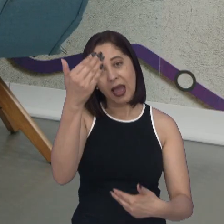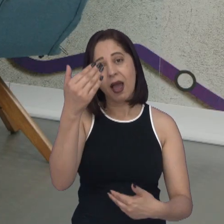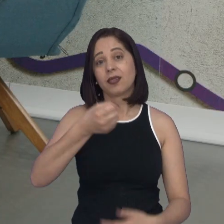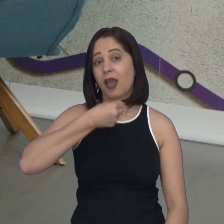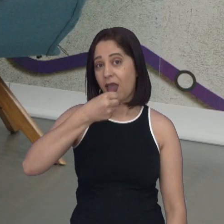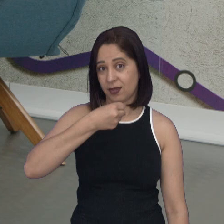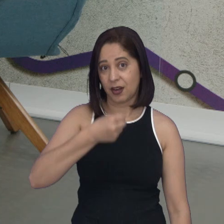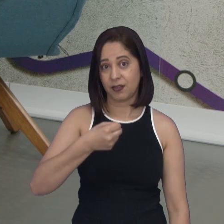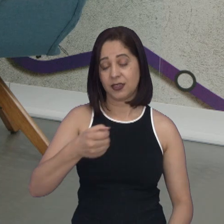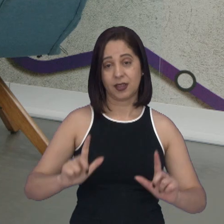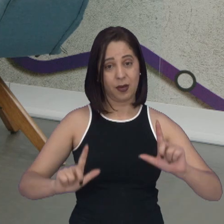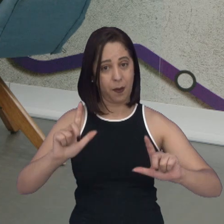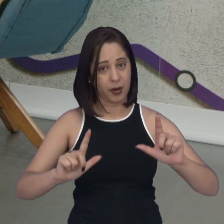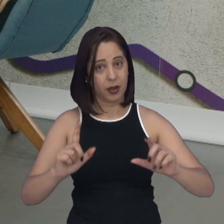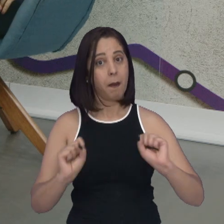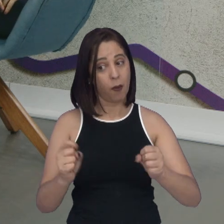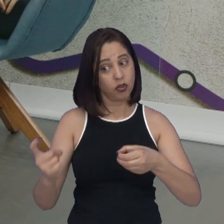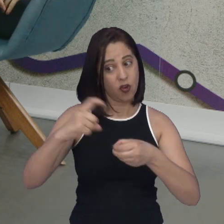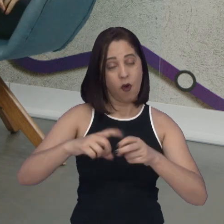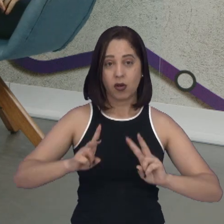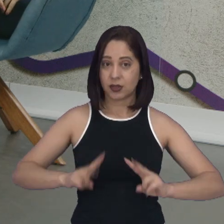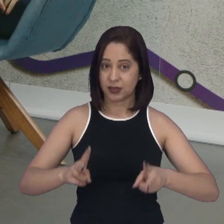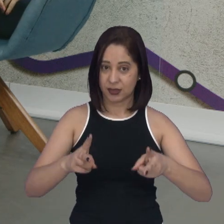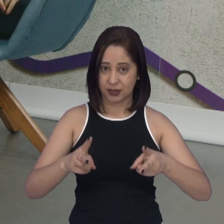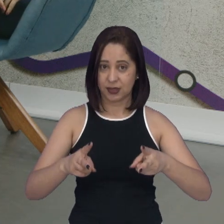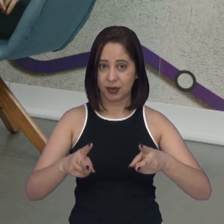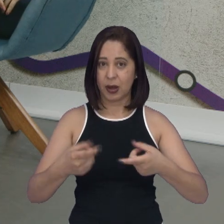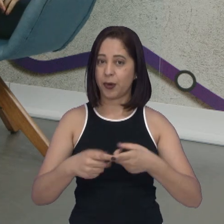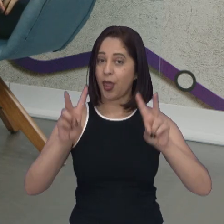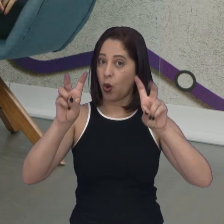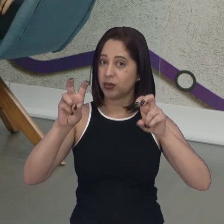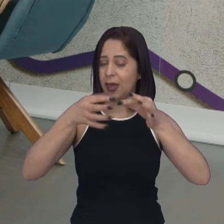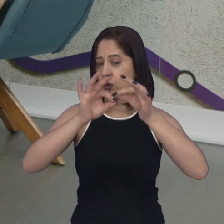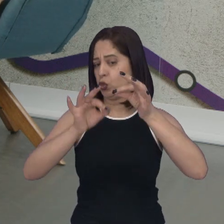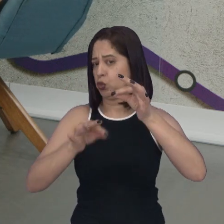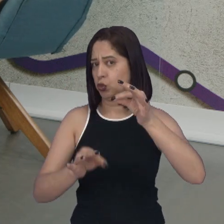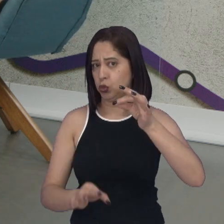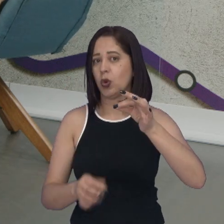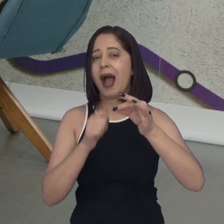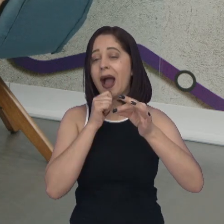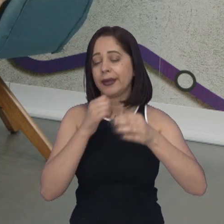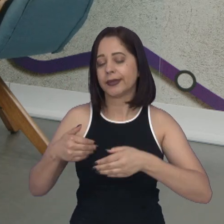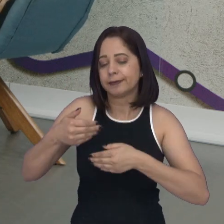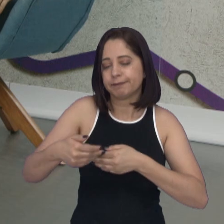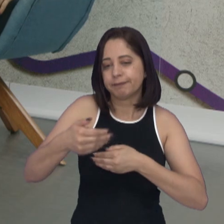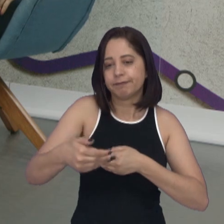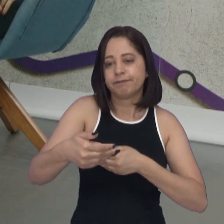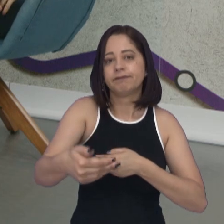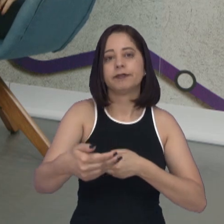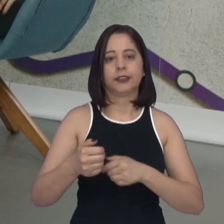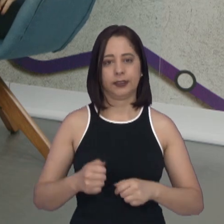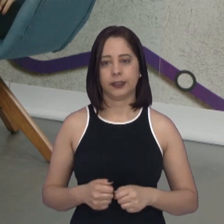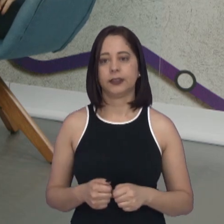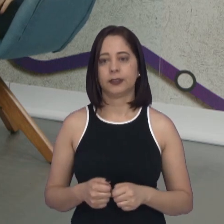nosso Estação Mercado, tá? Volte sempre quando puder, porque esse assunto vai render por muitos anos ainda, e as profissões vão só aumentar,